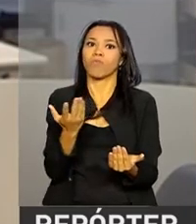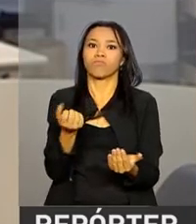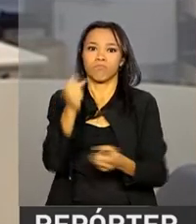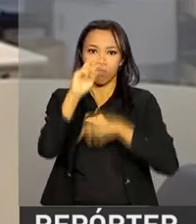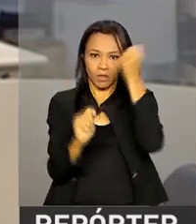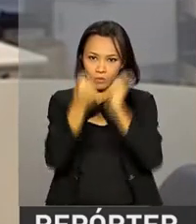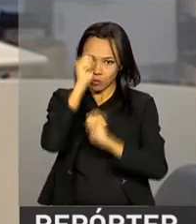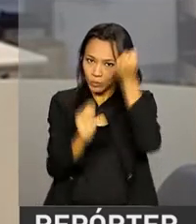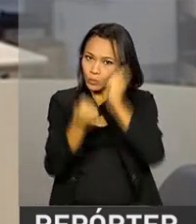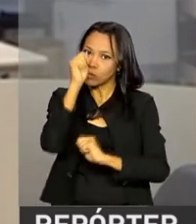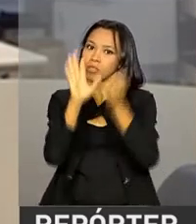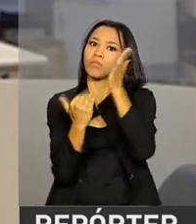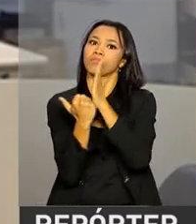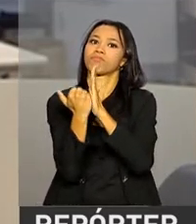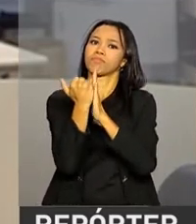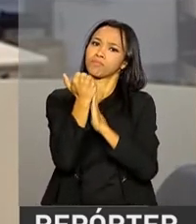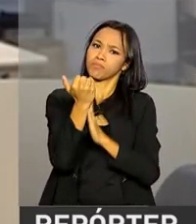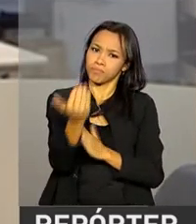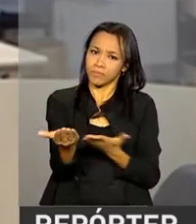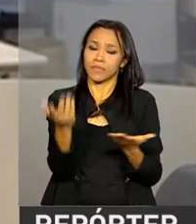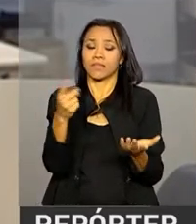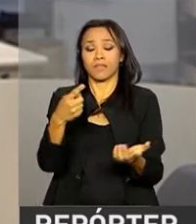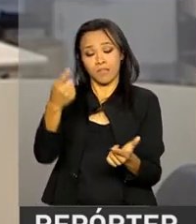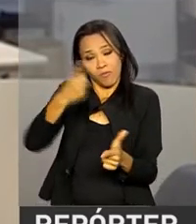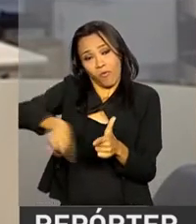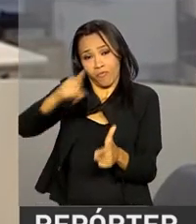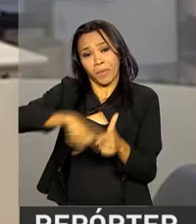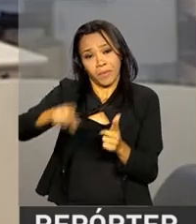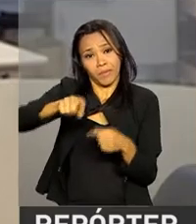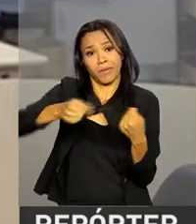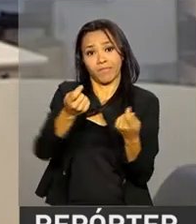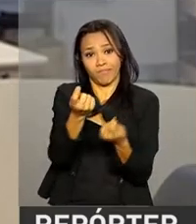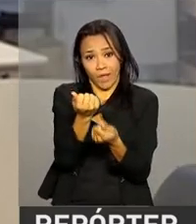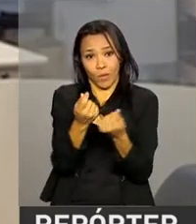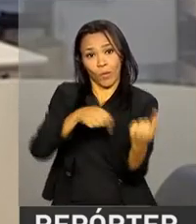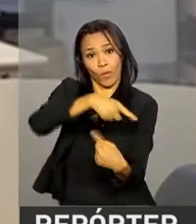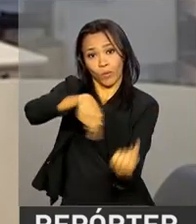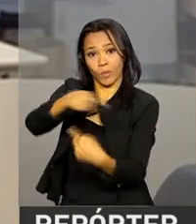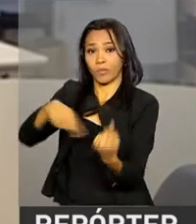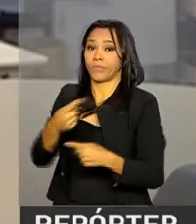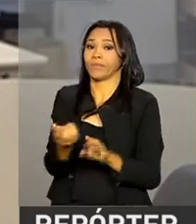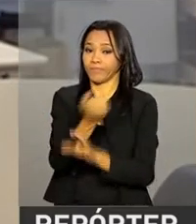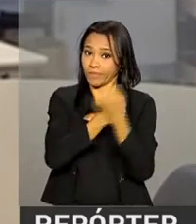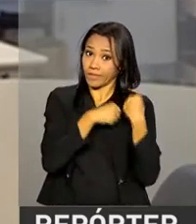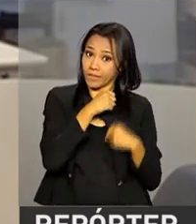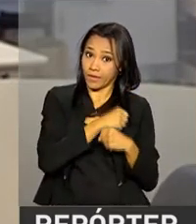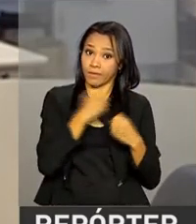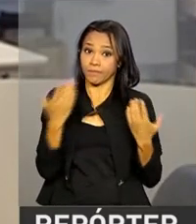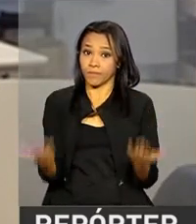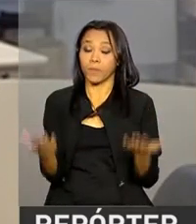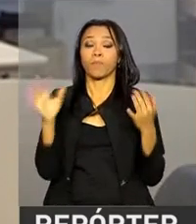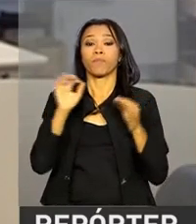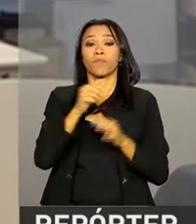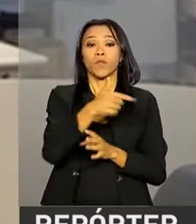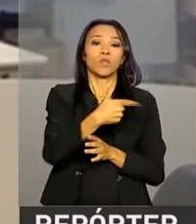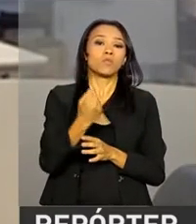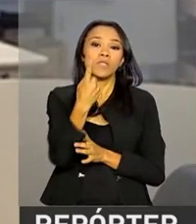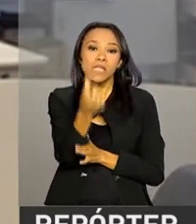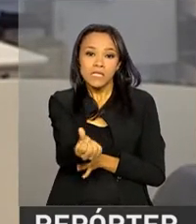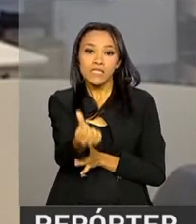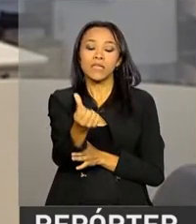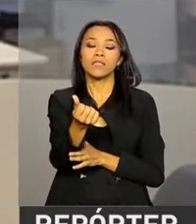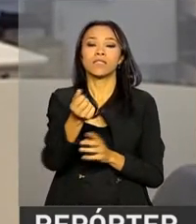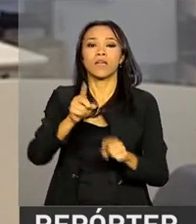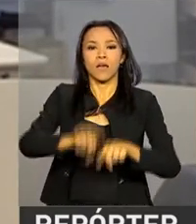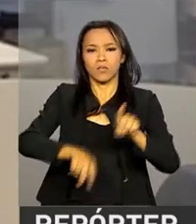das dificuldades da economia no ano passado principalmente com o mercado doméstico em 2016 as exportações brasileiras